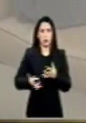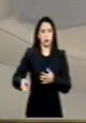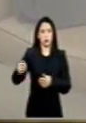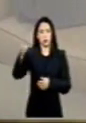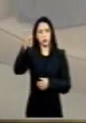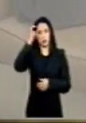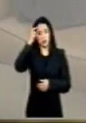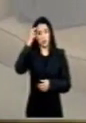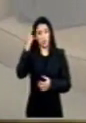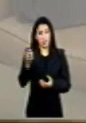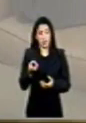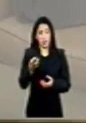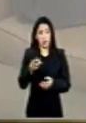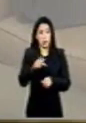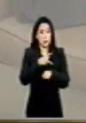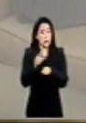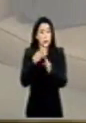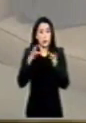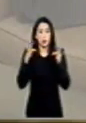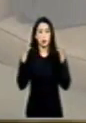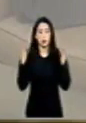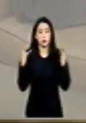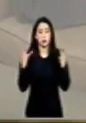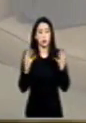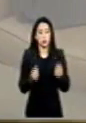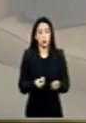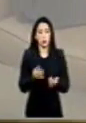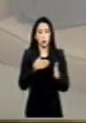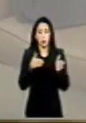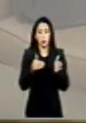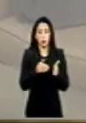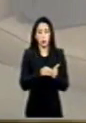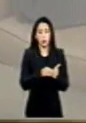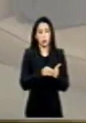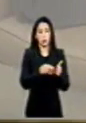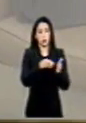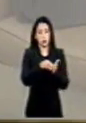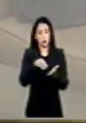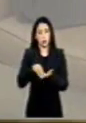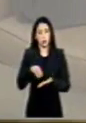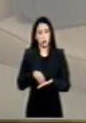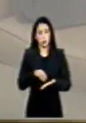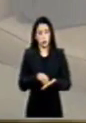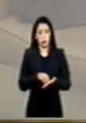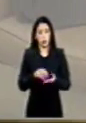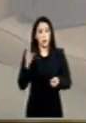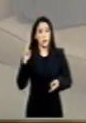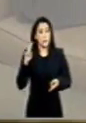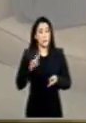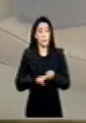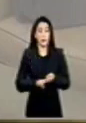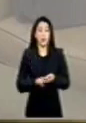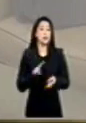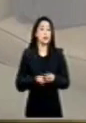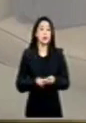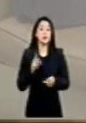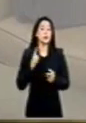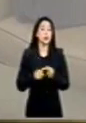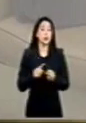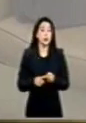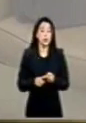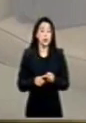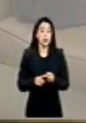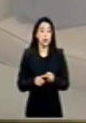para o país inteiro, para todos os órgãos, foram presos. Presos porque estavam exercendo sua